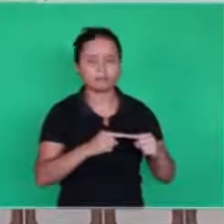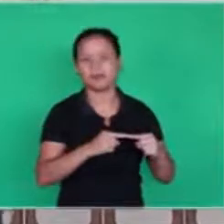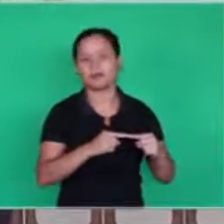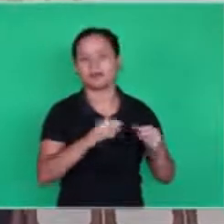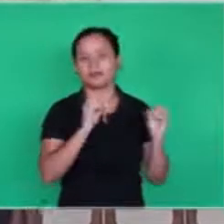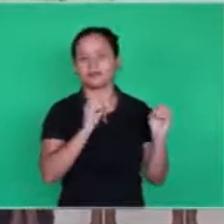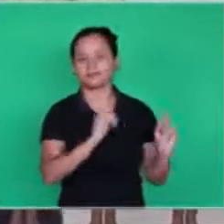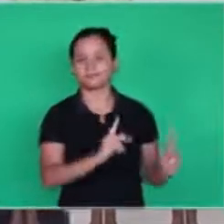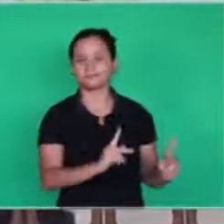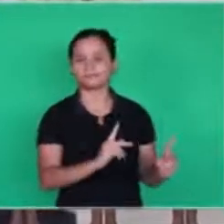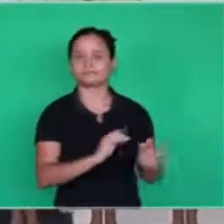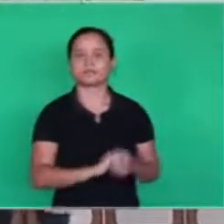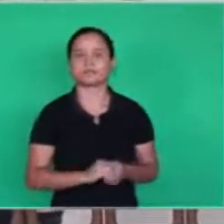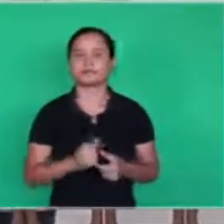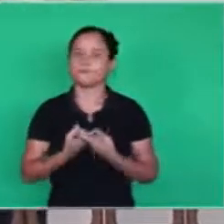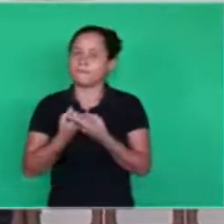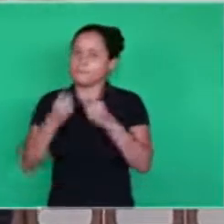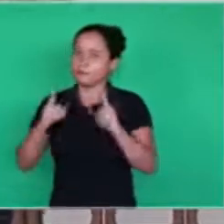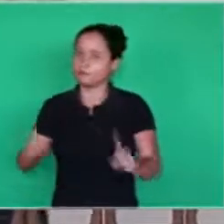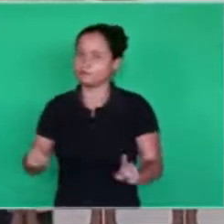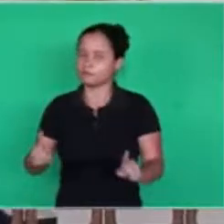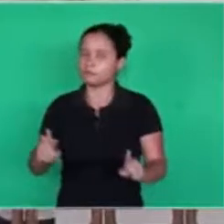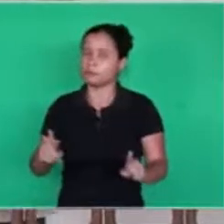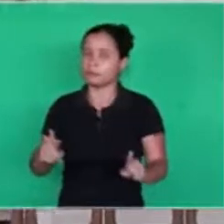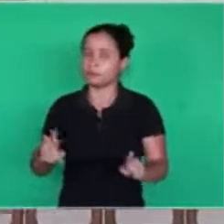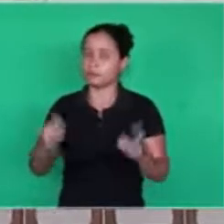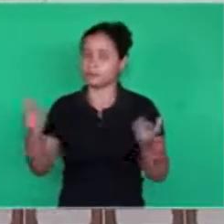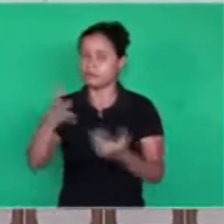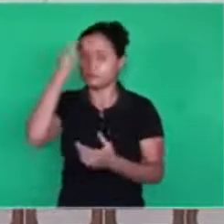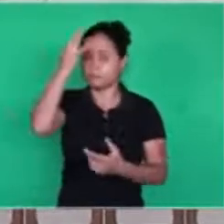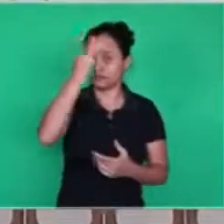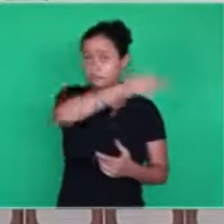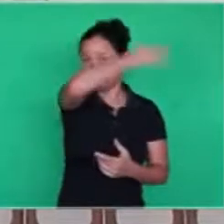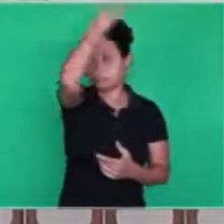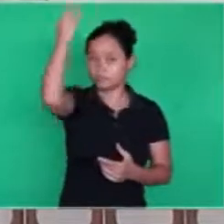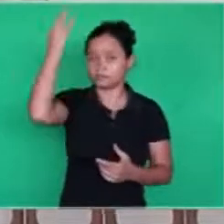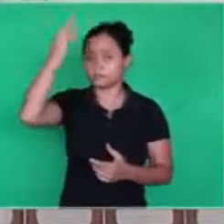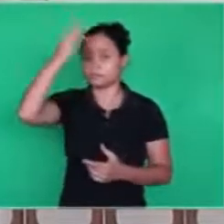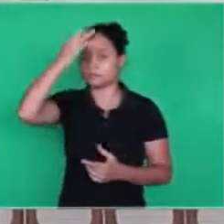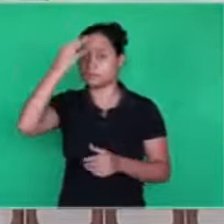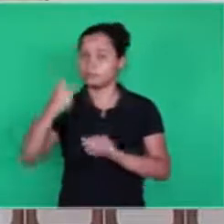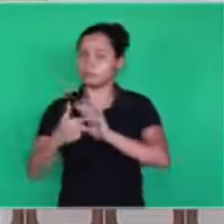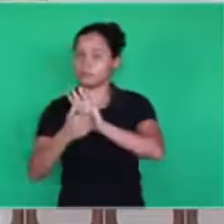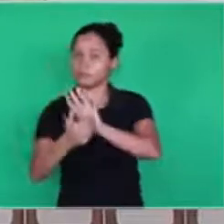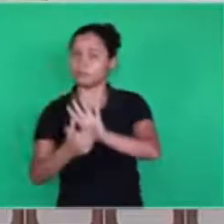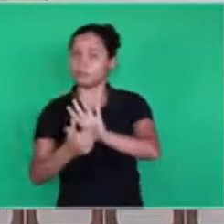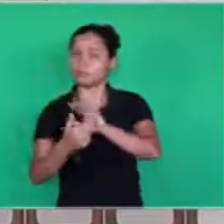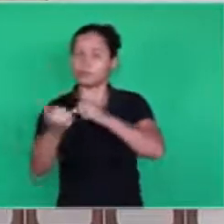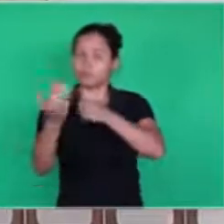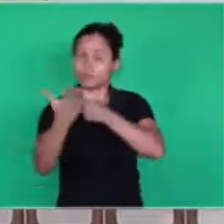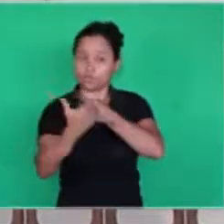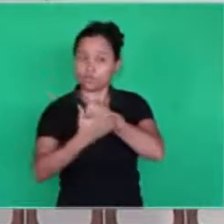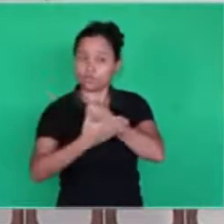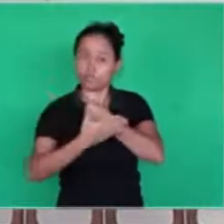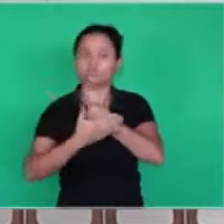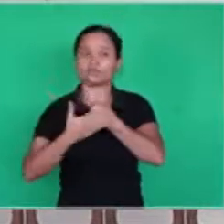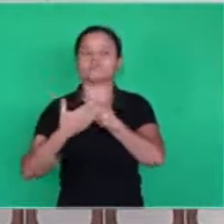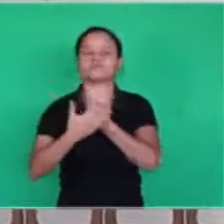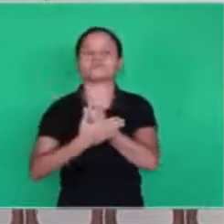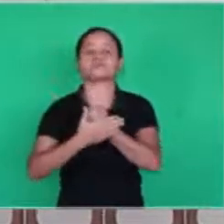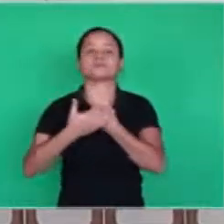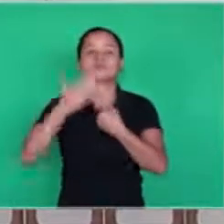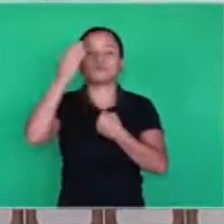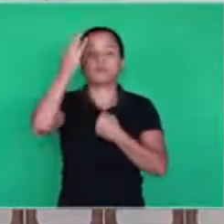está fazendo o que está fazendo agora aqui, mostrando. Mas o Consolador, o Espírito que o